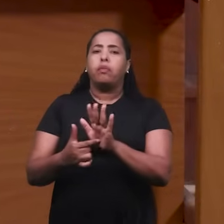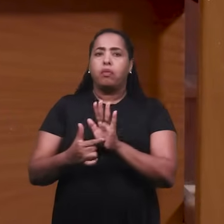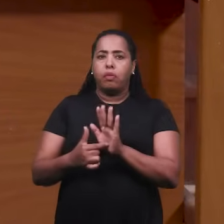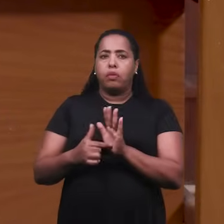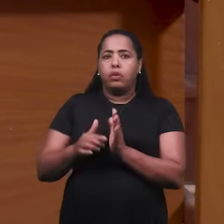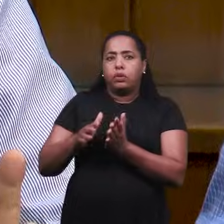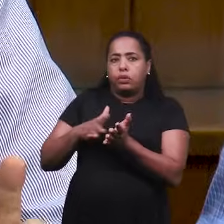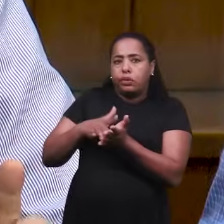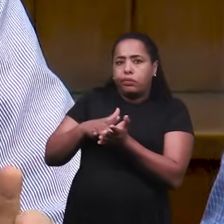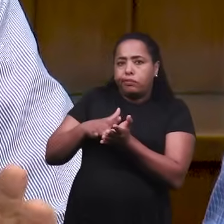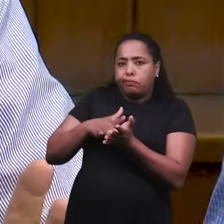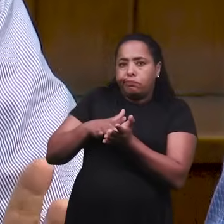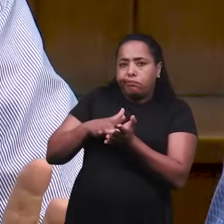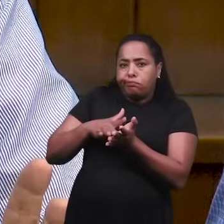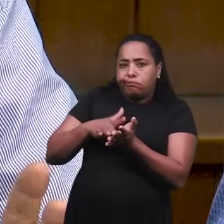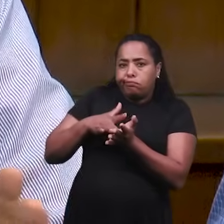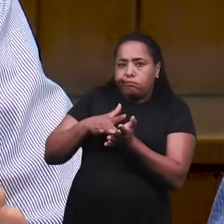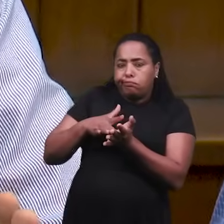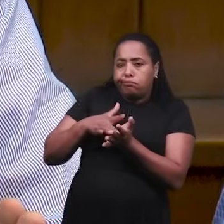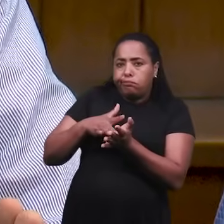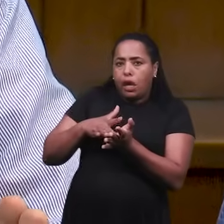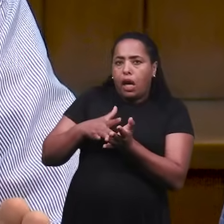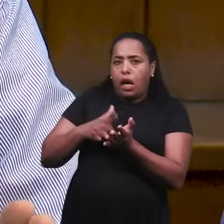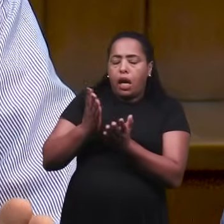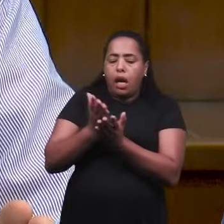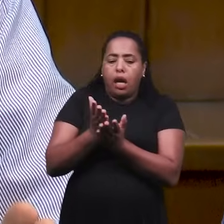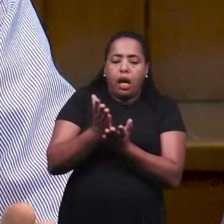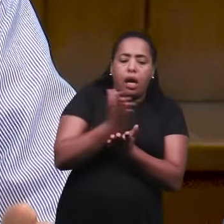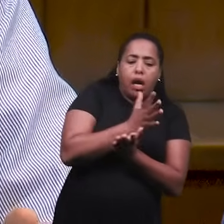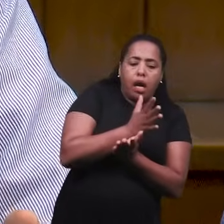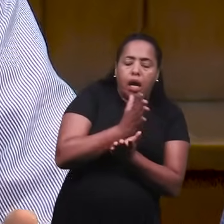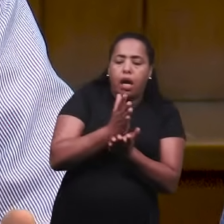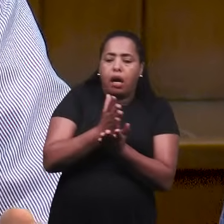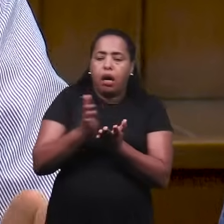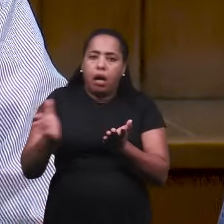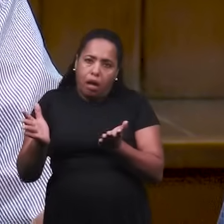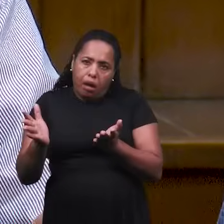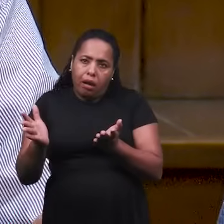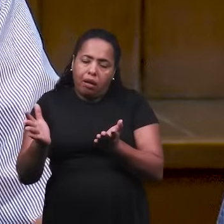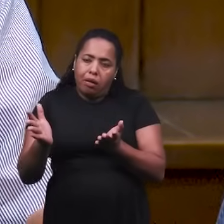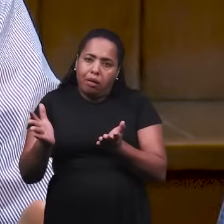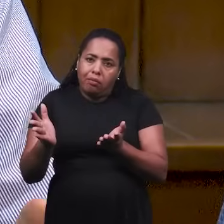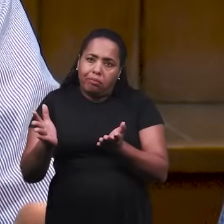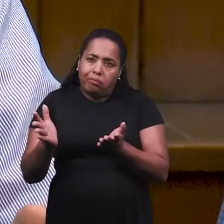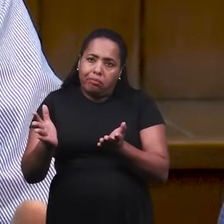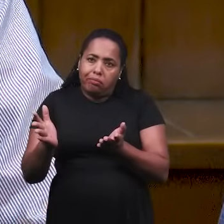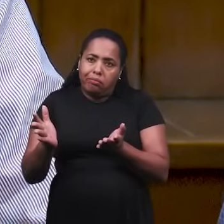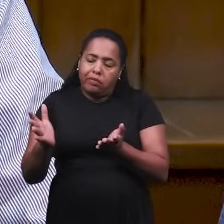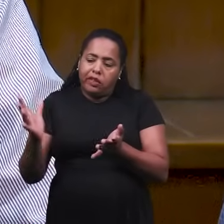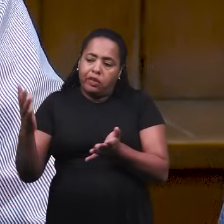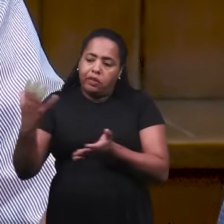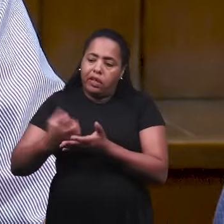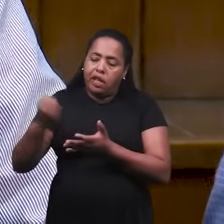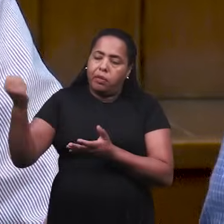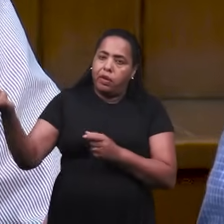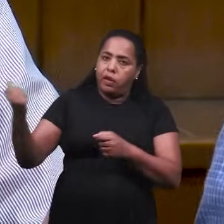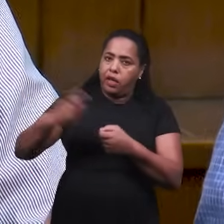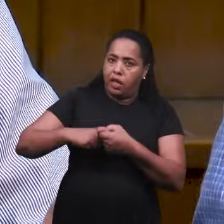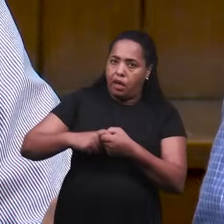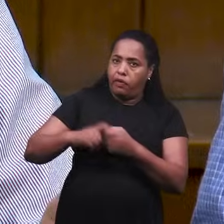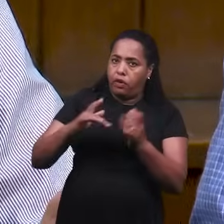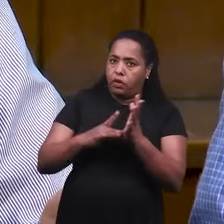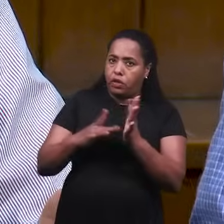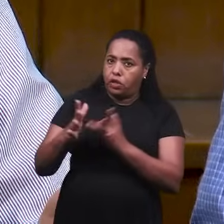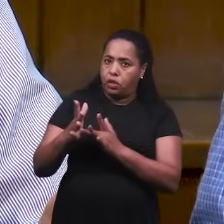genérica, ele não fez divisão entre o arrebatamento e a vinda de Jesus para